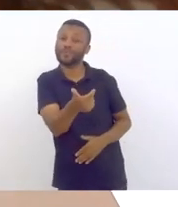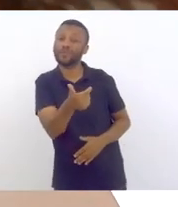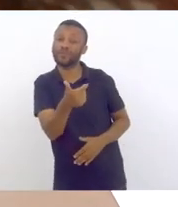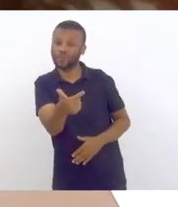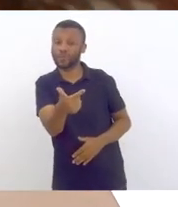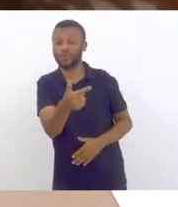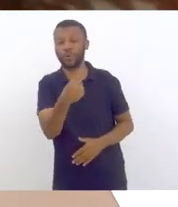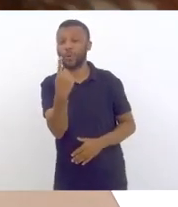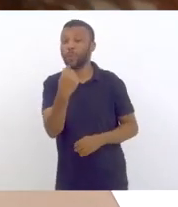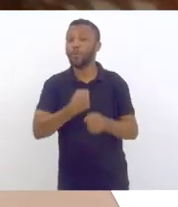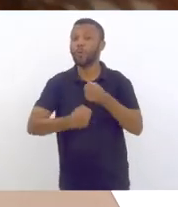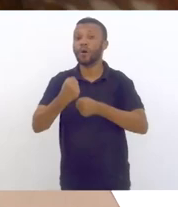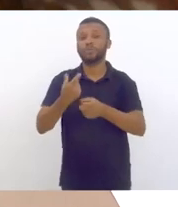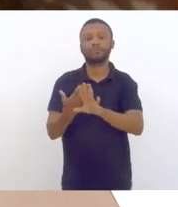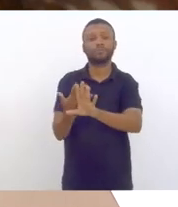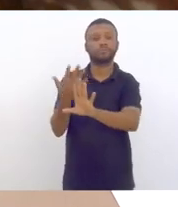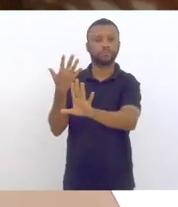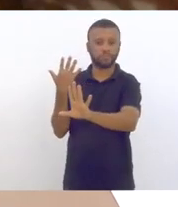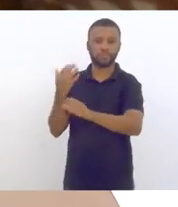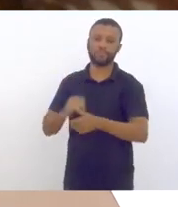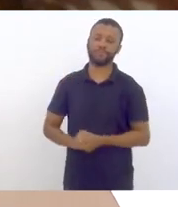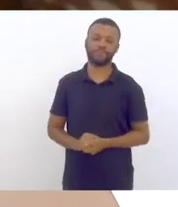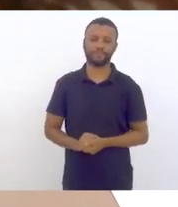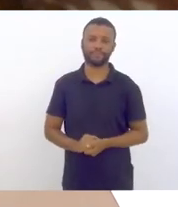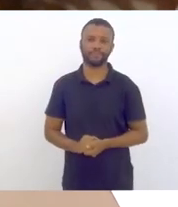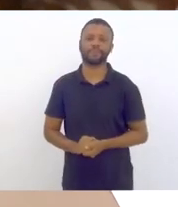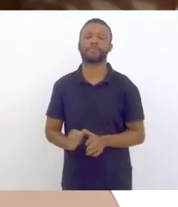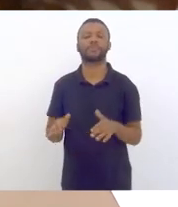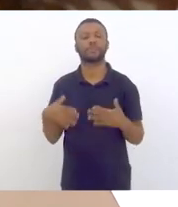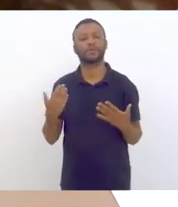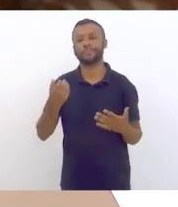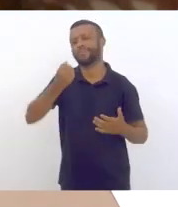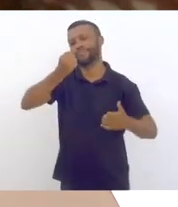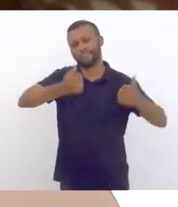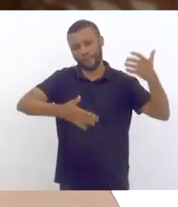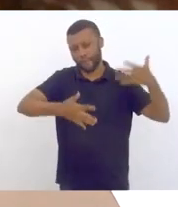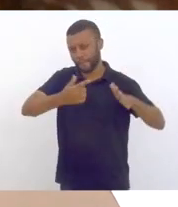atrás não dito isso